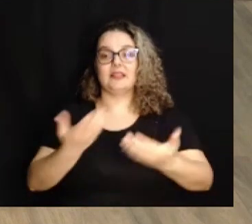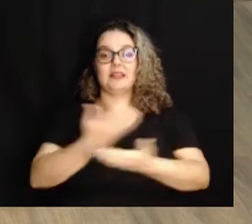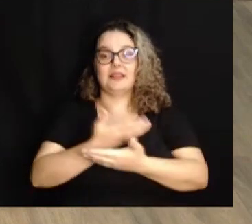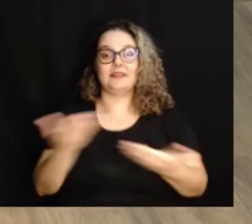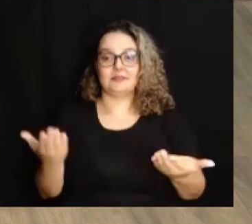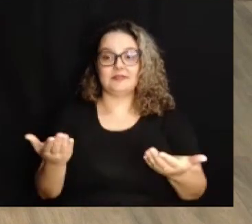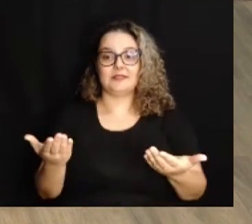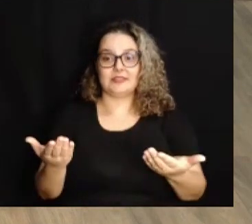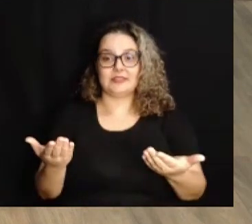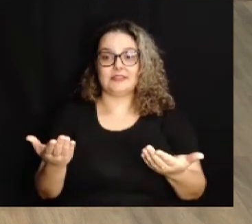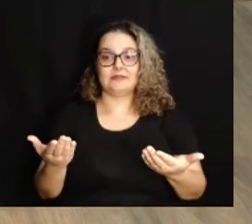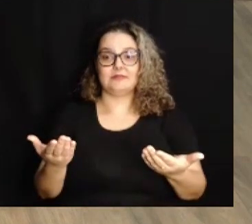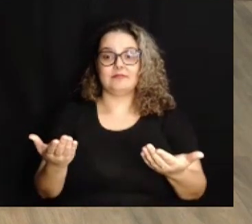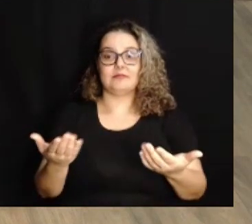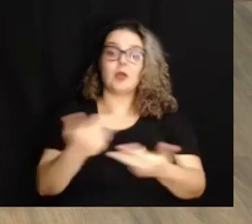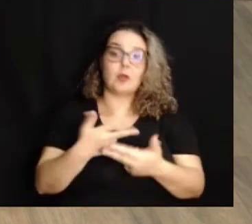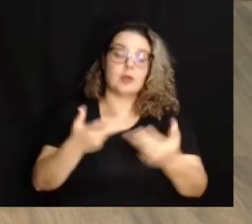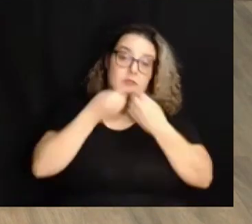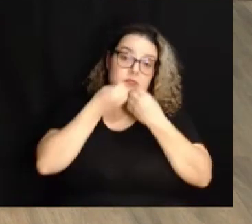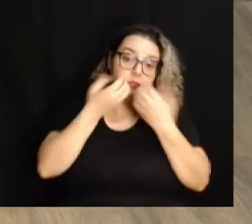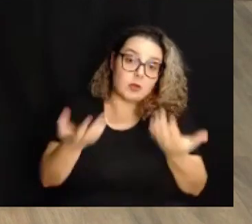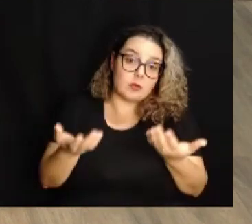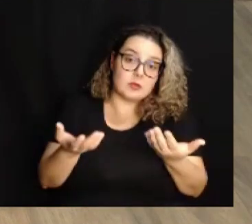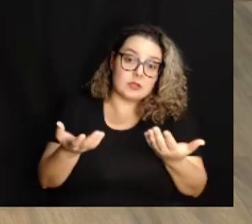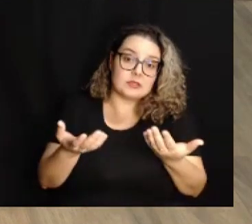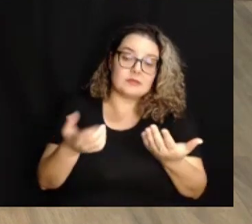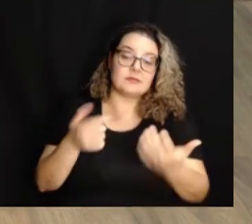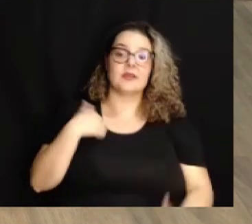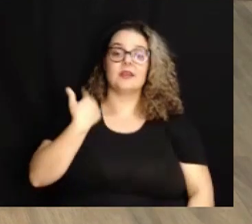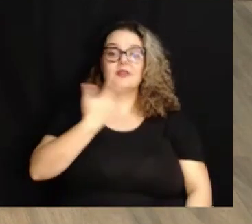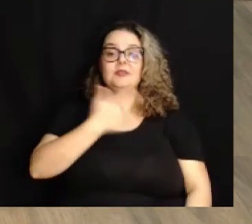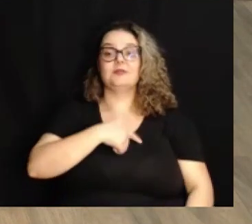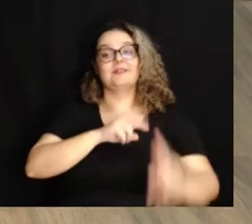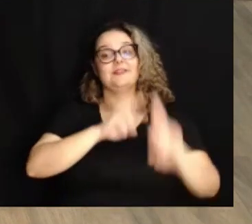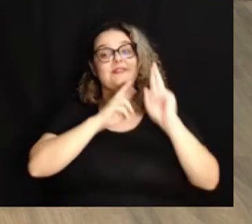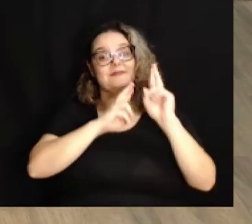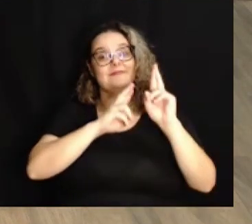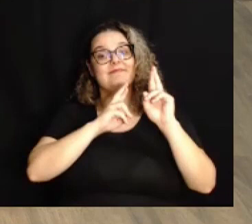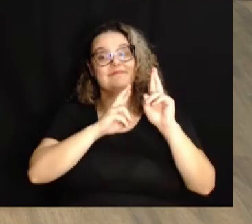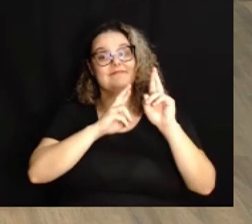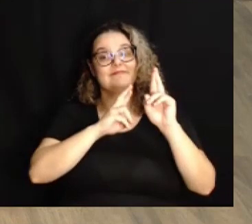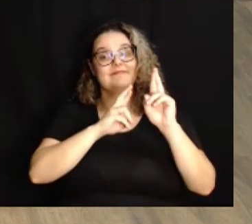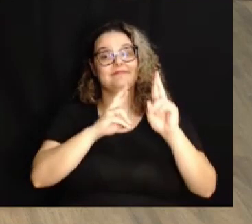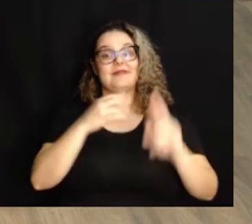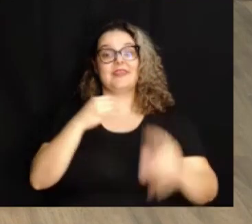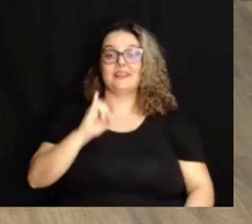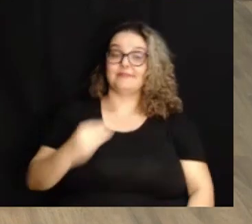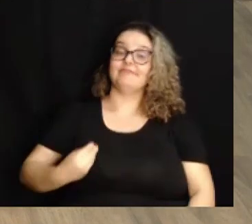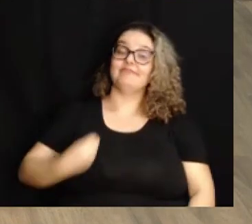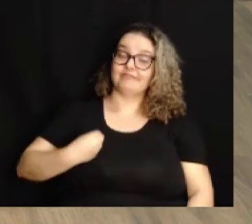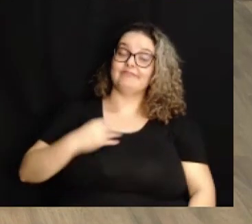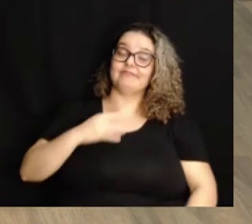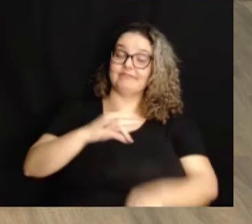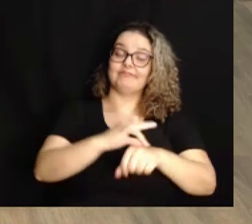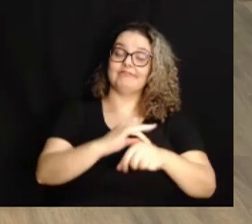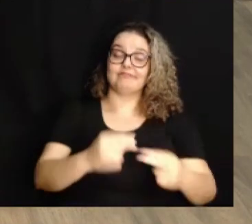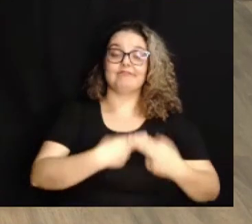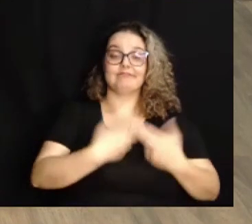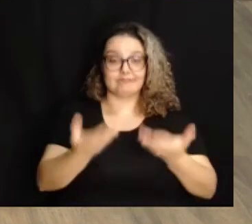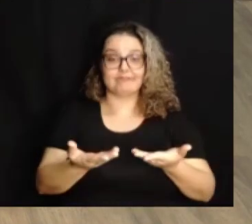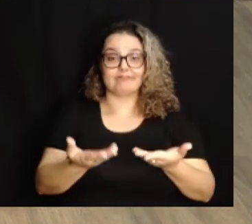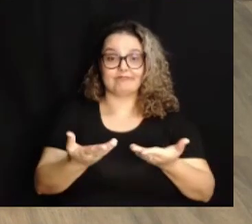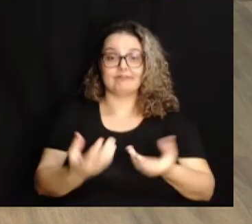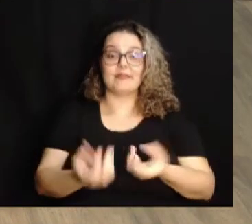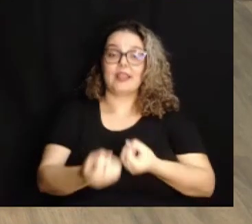algo de bom. A gente espera que, se você esteja vivendo o seu luto, essas informações tenham chego de